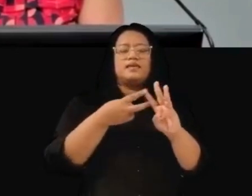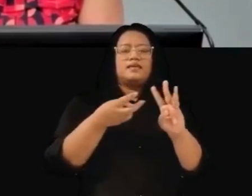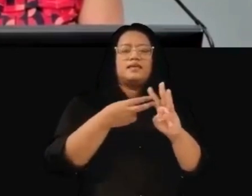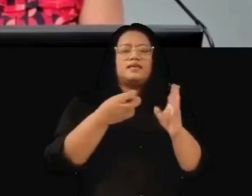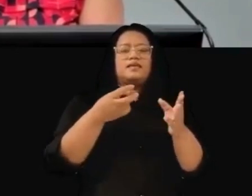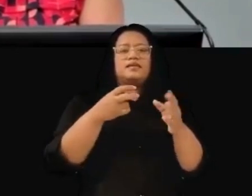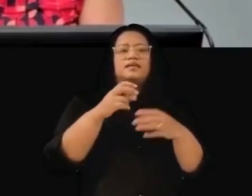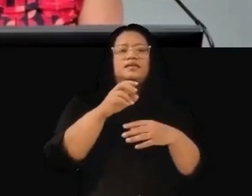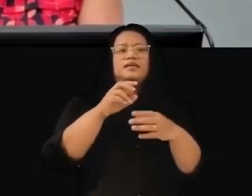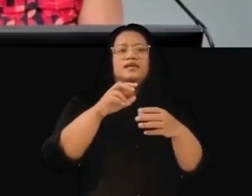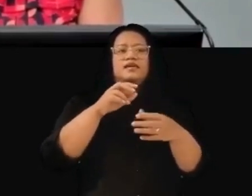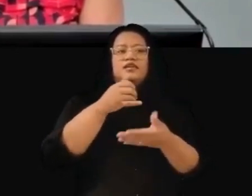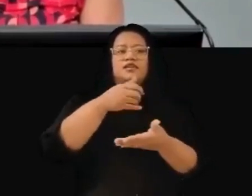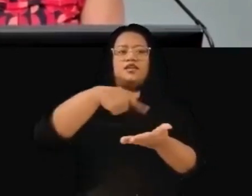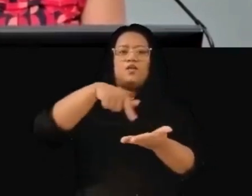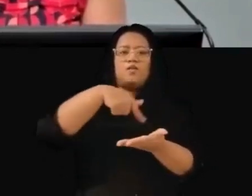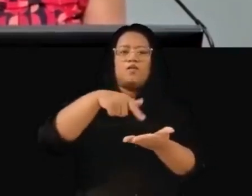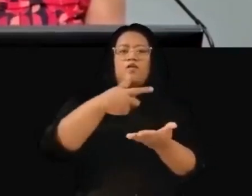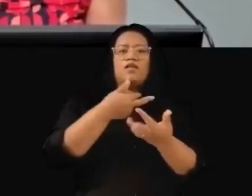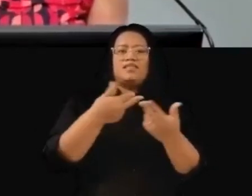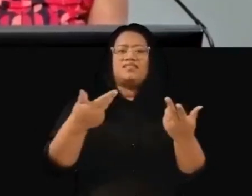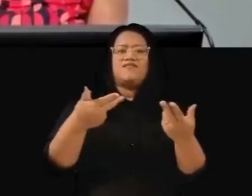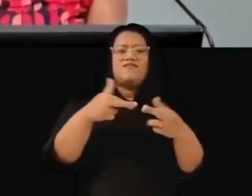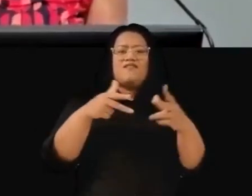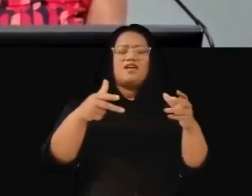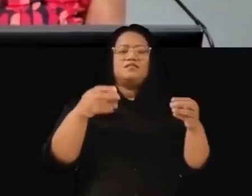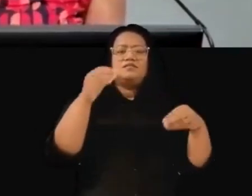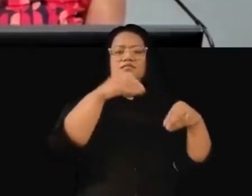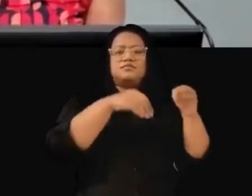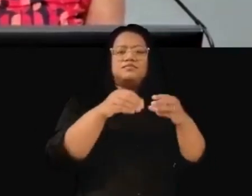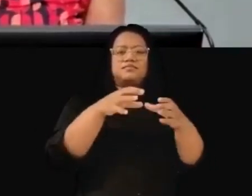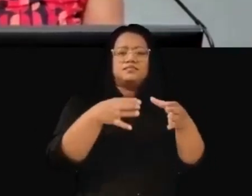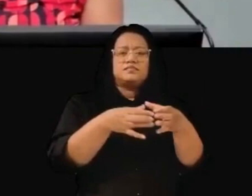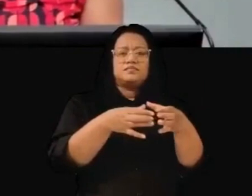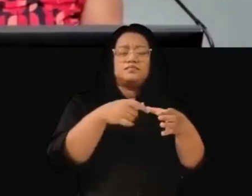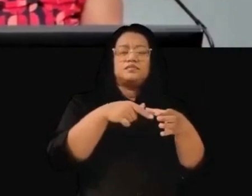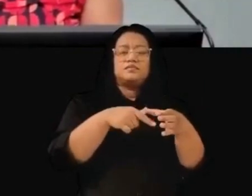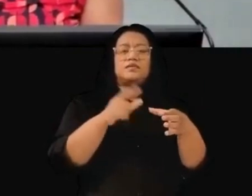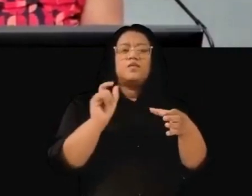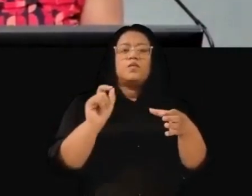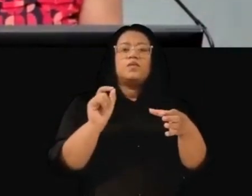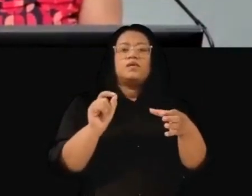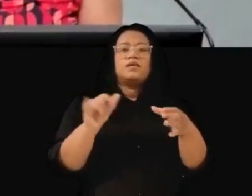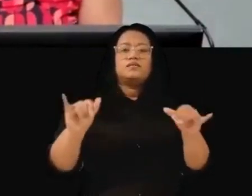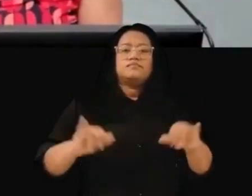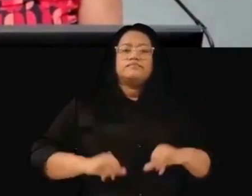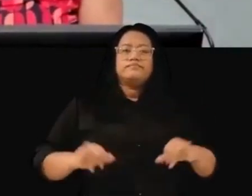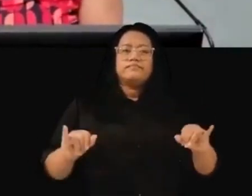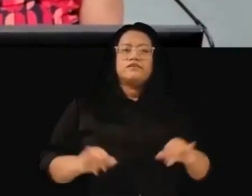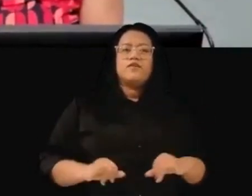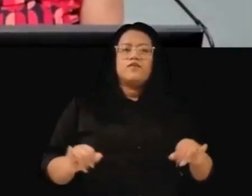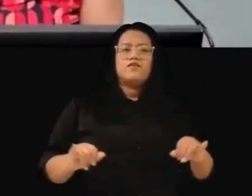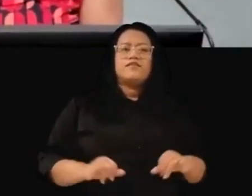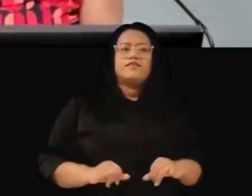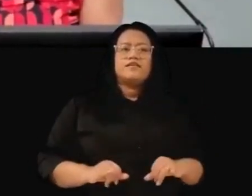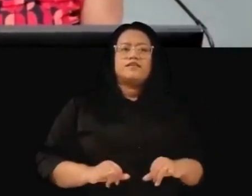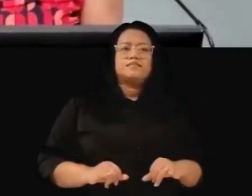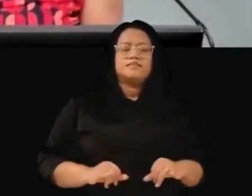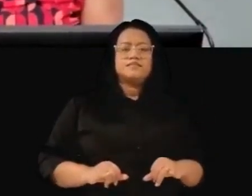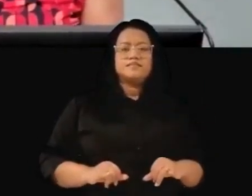quilombola, tá todo mundo lá. E esses beiradeiros, às vezes, né, sofrem muito, por incrível que pareça, com falta